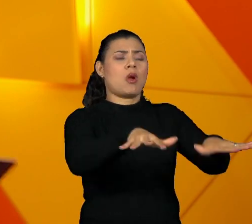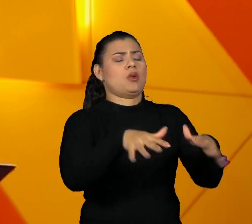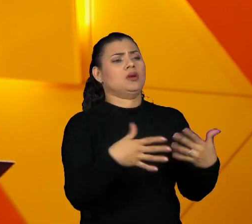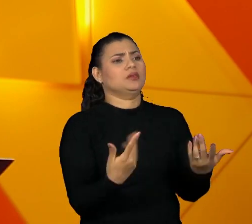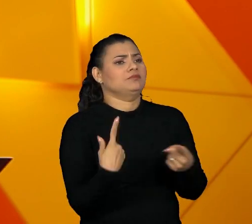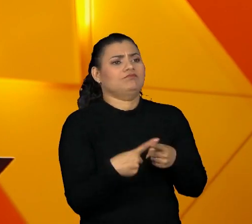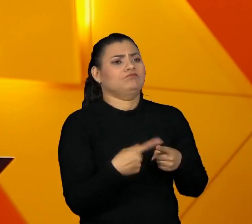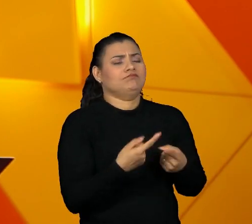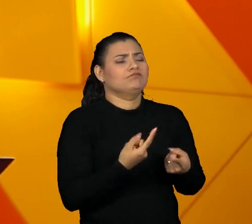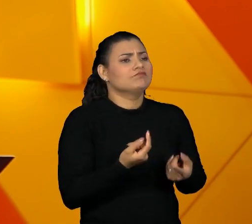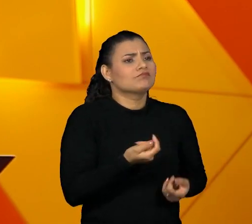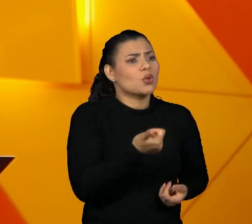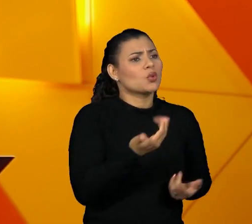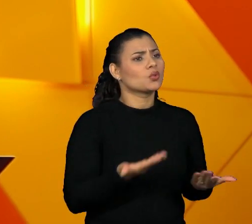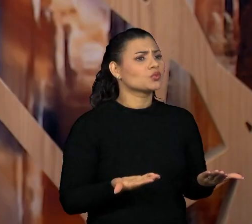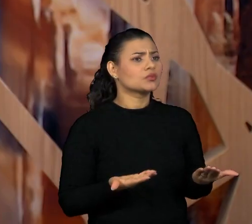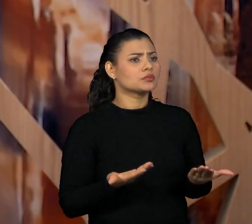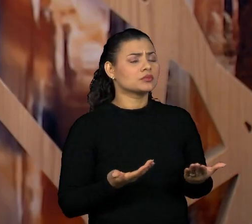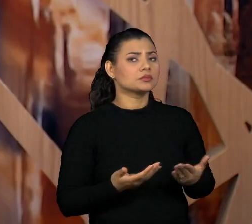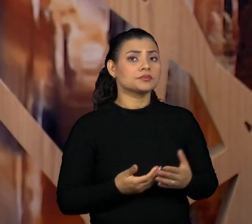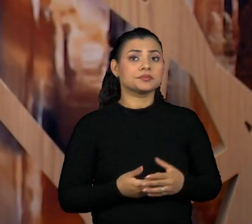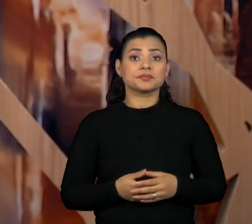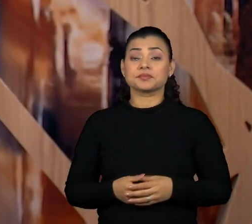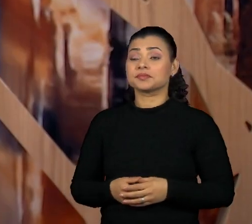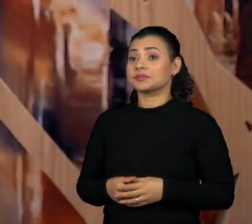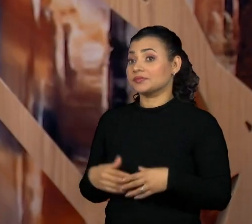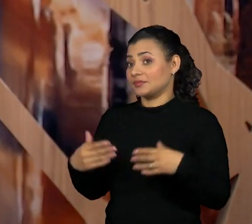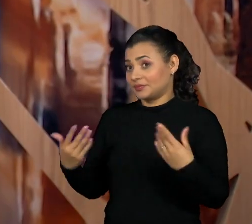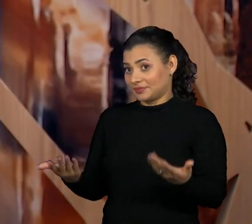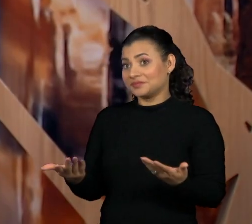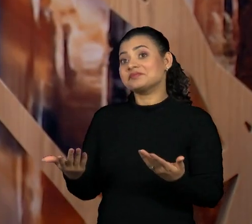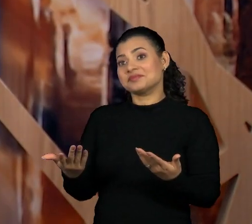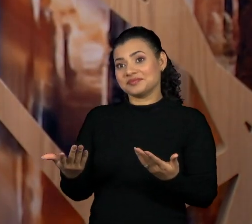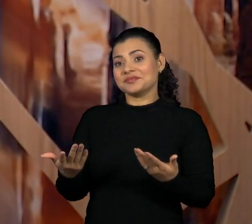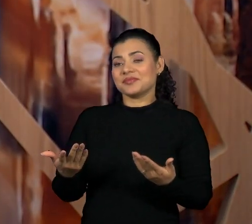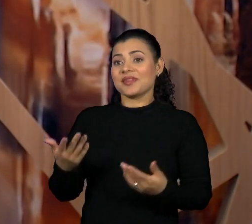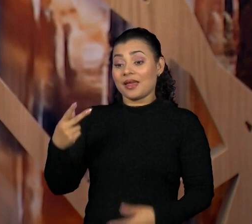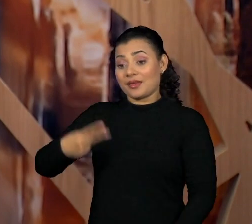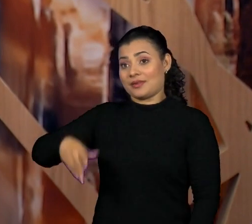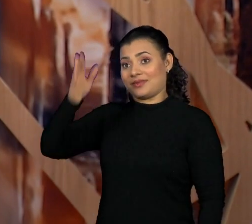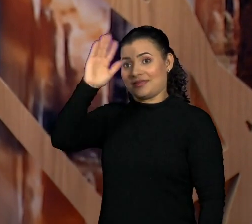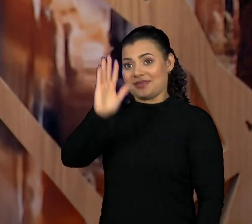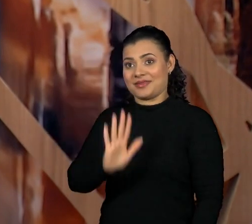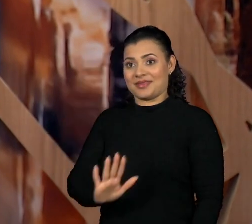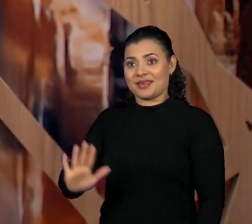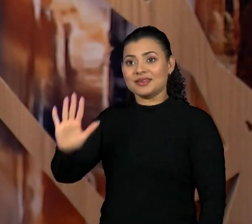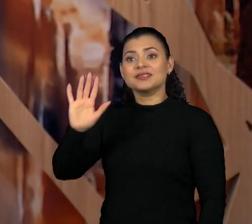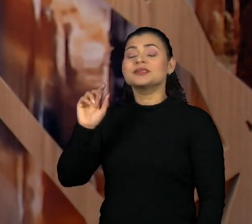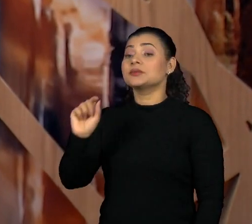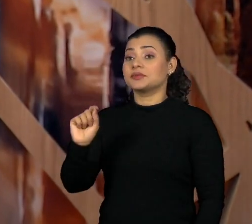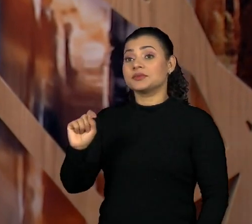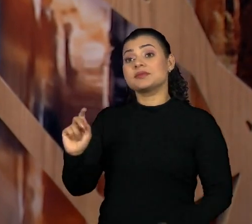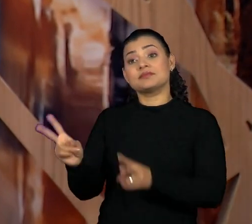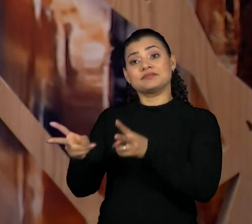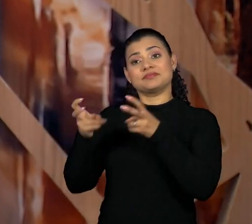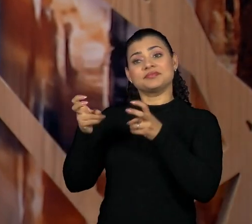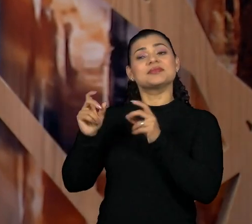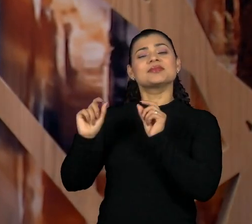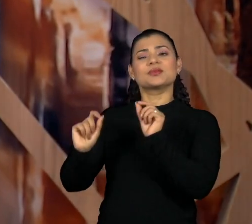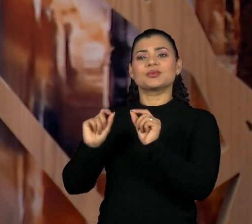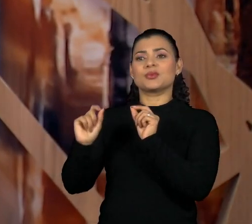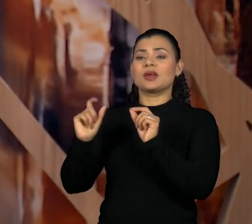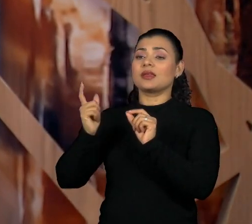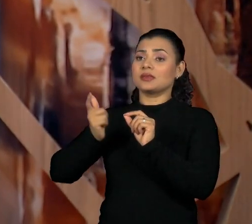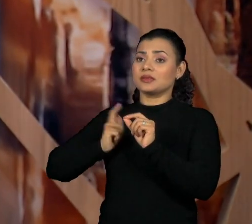esse espaço, esse mesmo espaço. Bom, se a gente está falando do cenário brasileiro, a gente precisa considerar